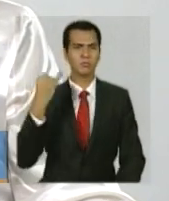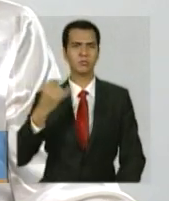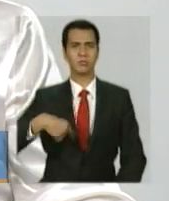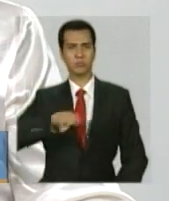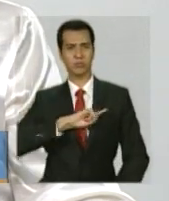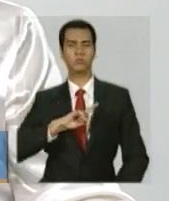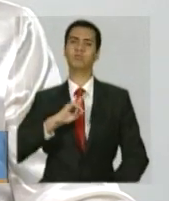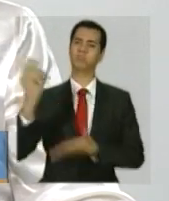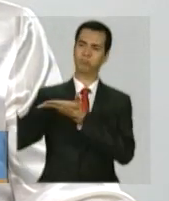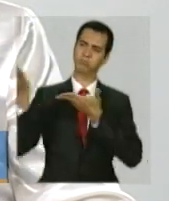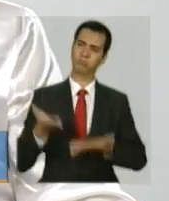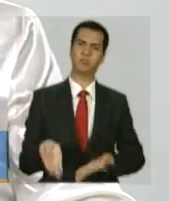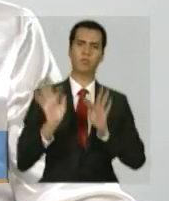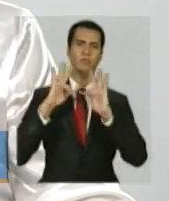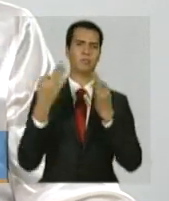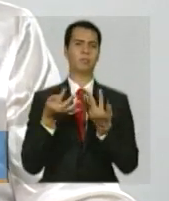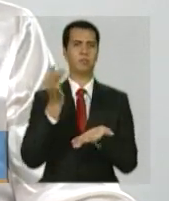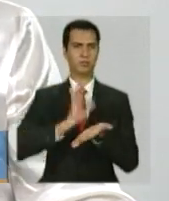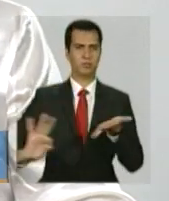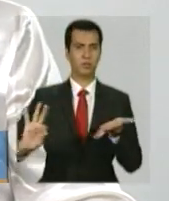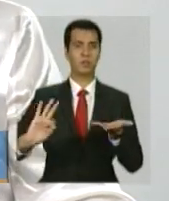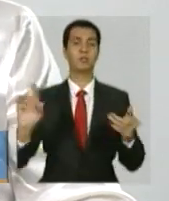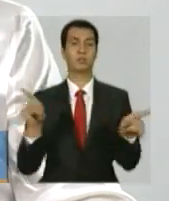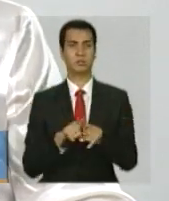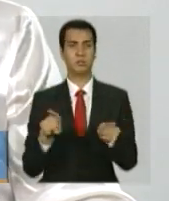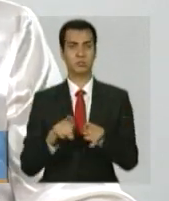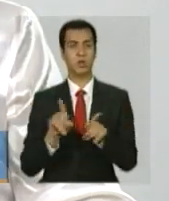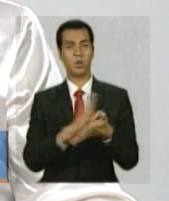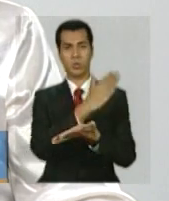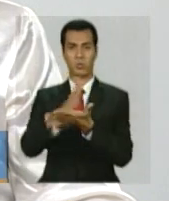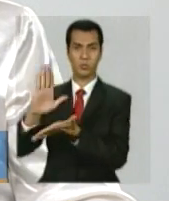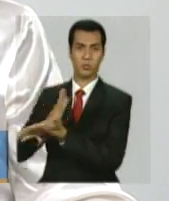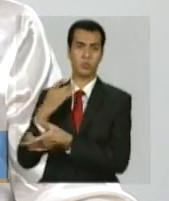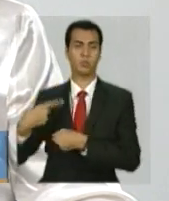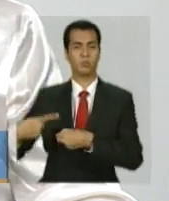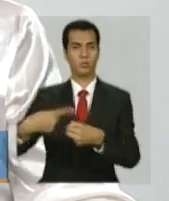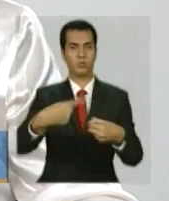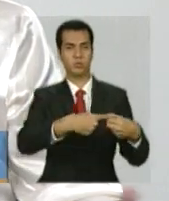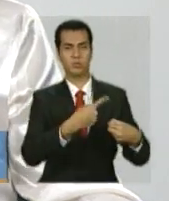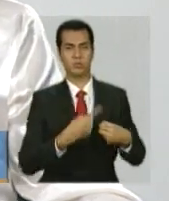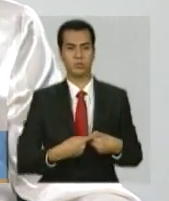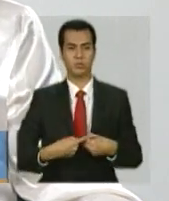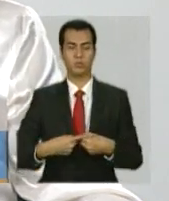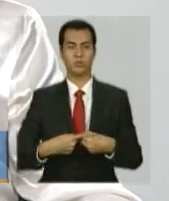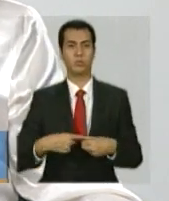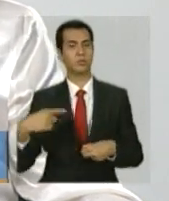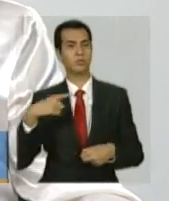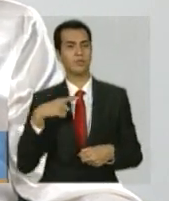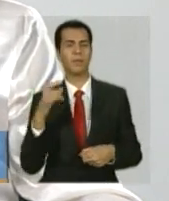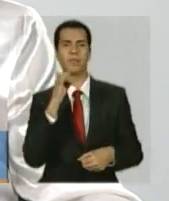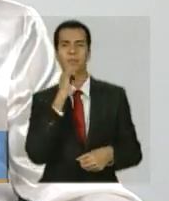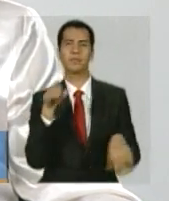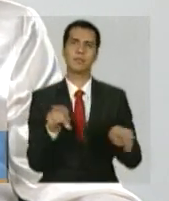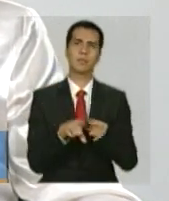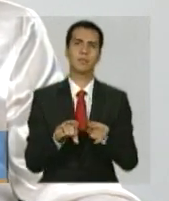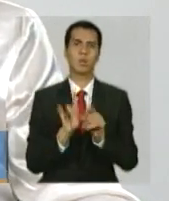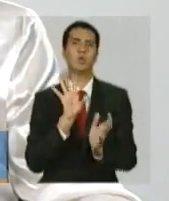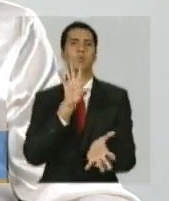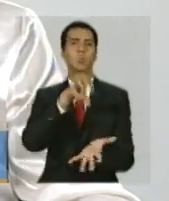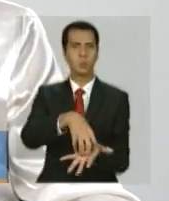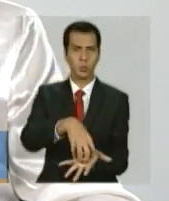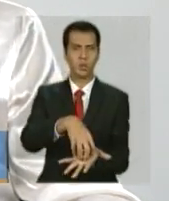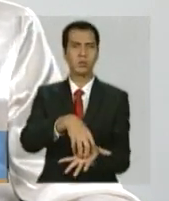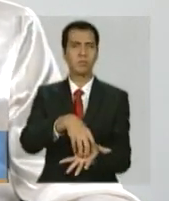cadastramento das famílias. Existem também municípios onde tem um núcleo, vamos dizer assim, de